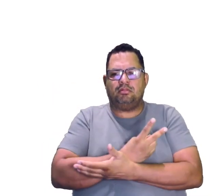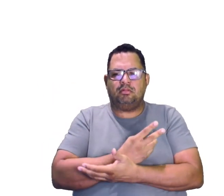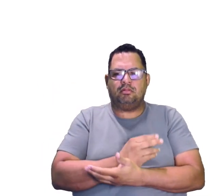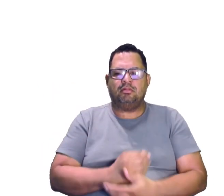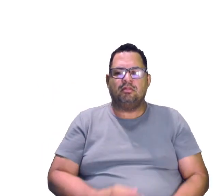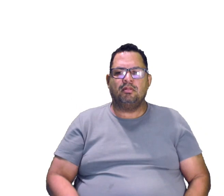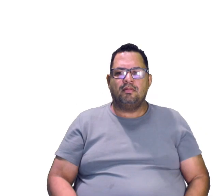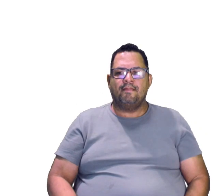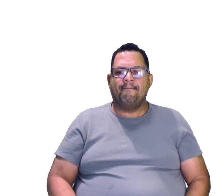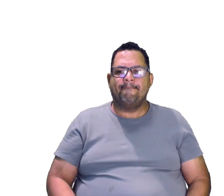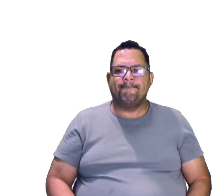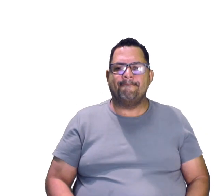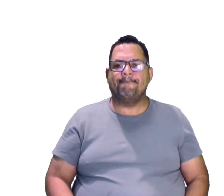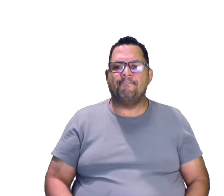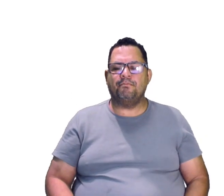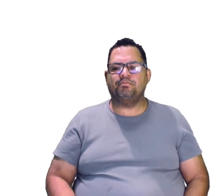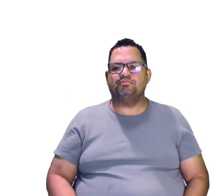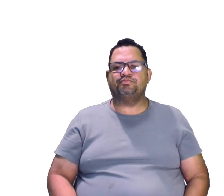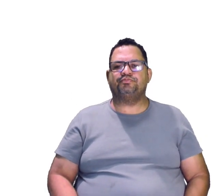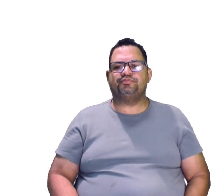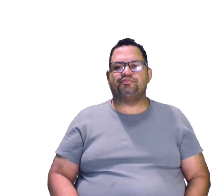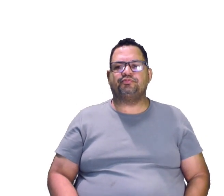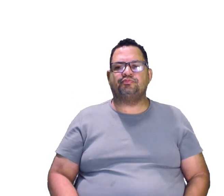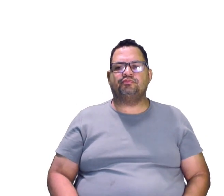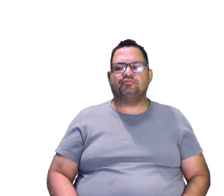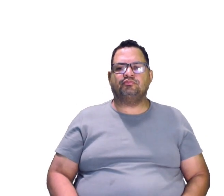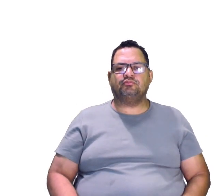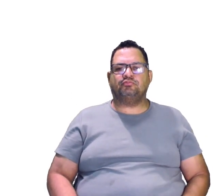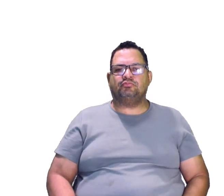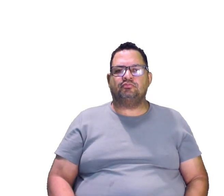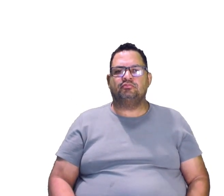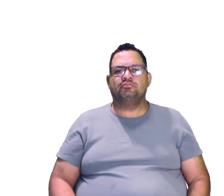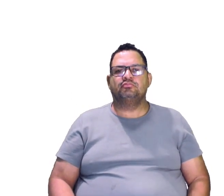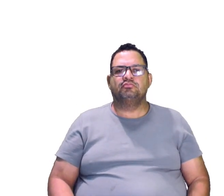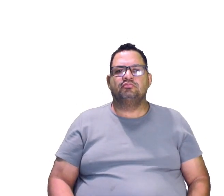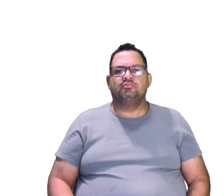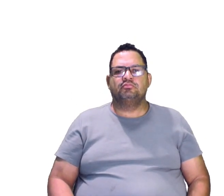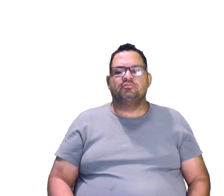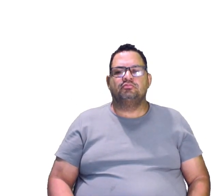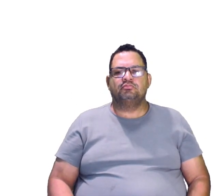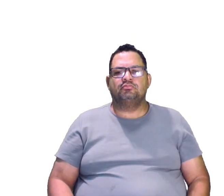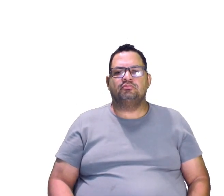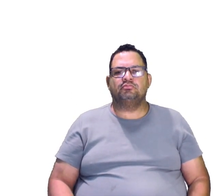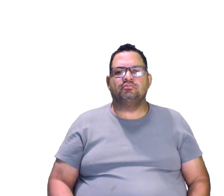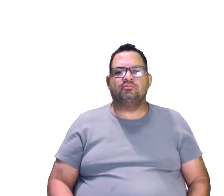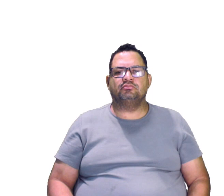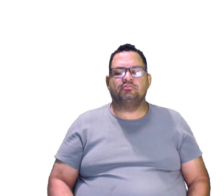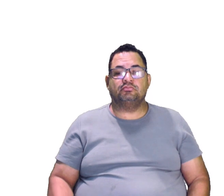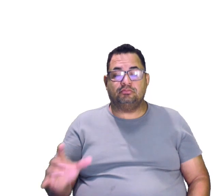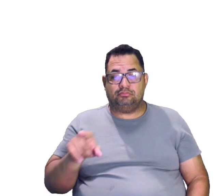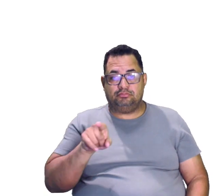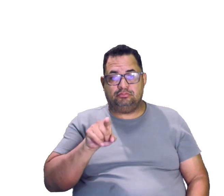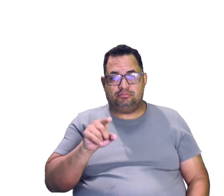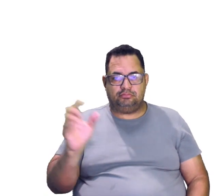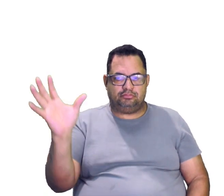podem provocar, ou podem sofrer. Tá legal? Então, você aprende,